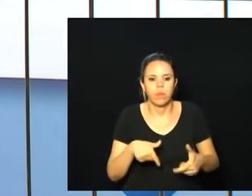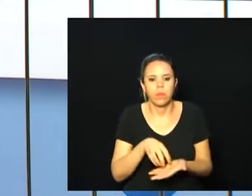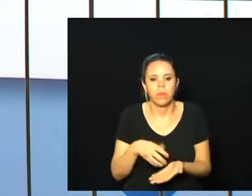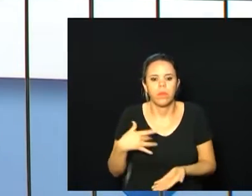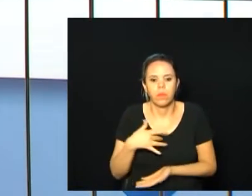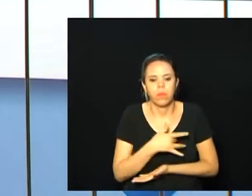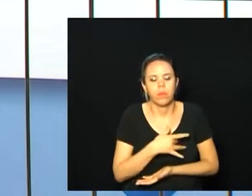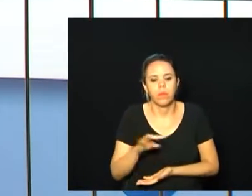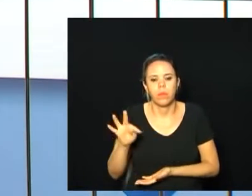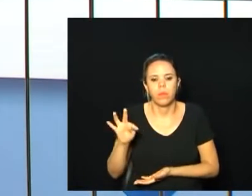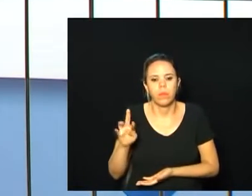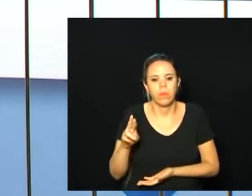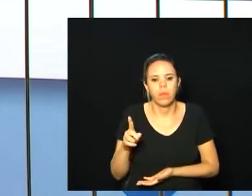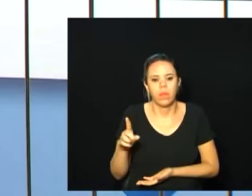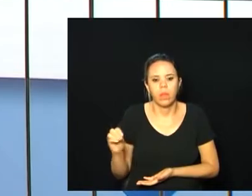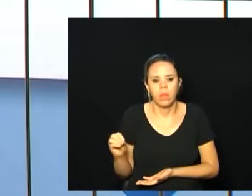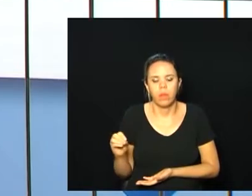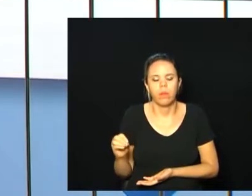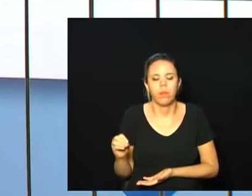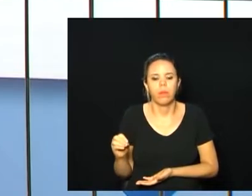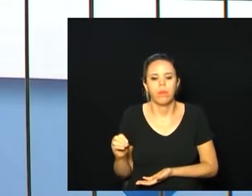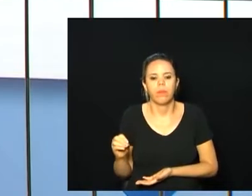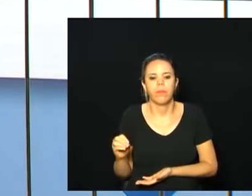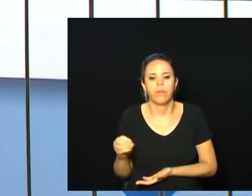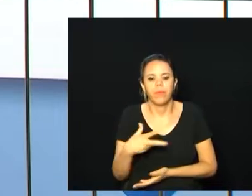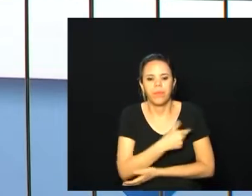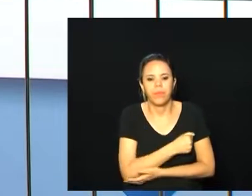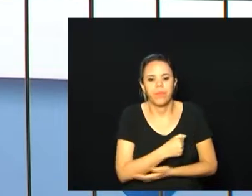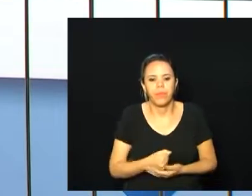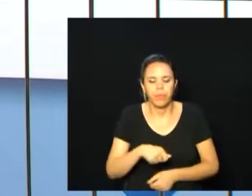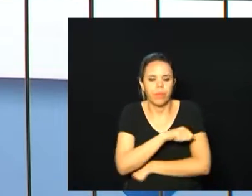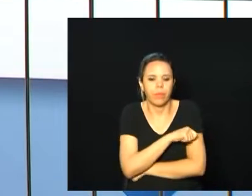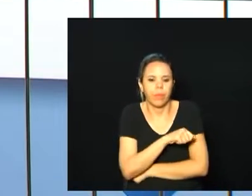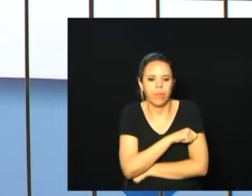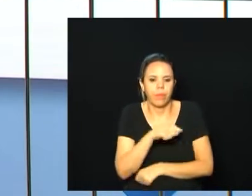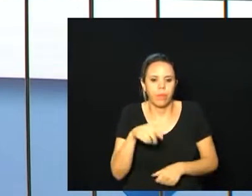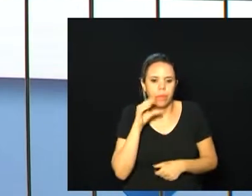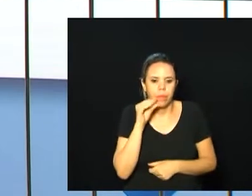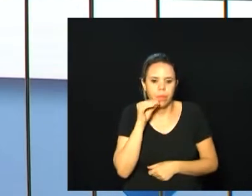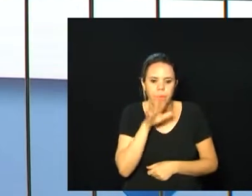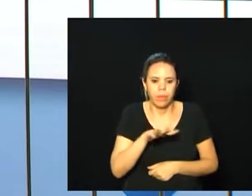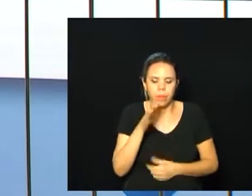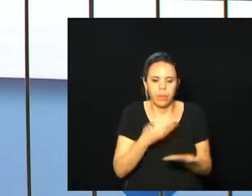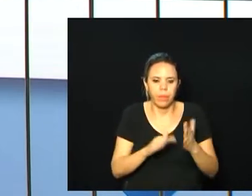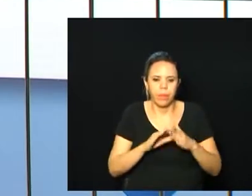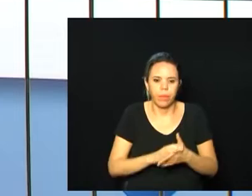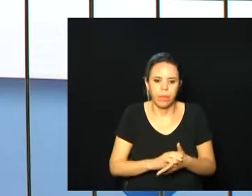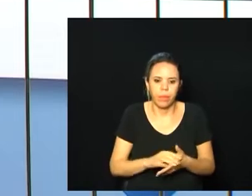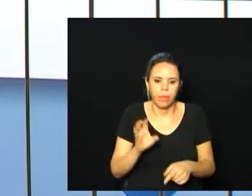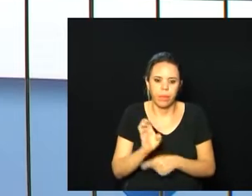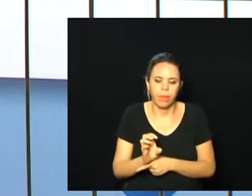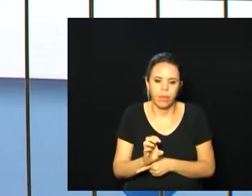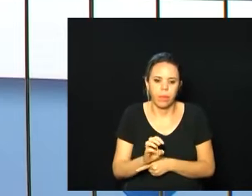Saúde Tancredo Neves, que fica no Campos Elíseos, farão a vacinação dos alunos e trabalhadores da Escola Estadual